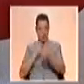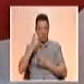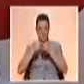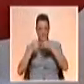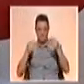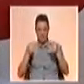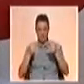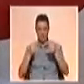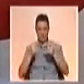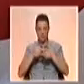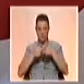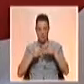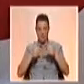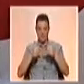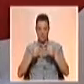até